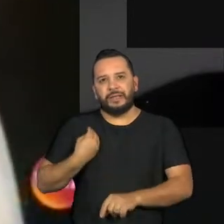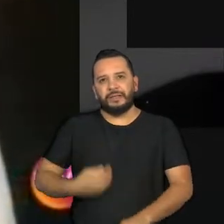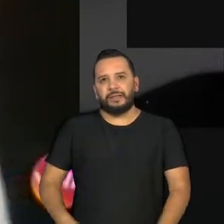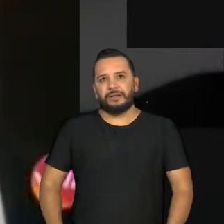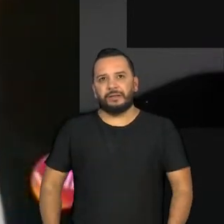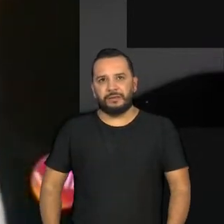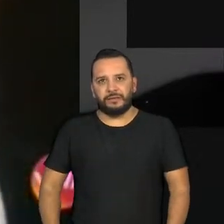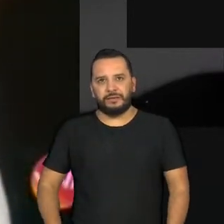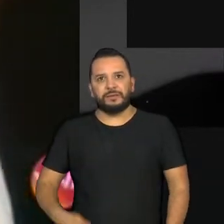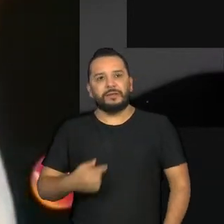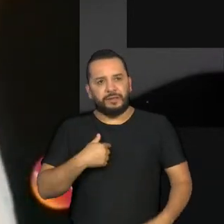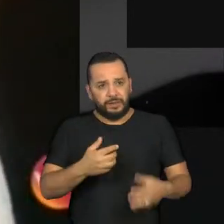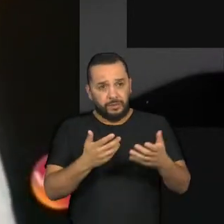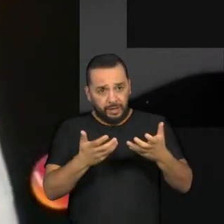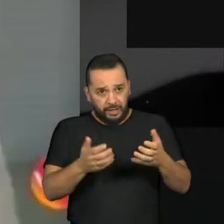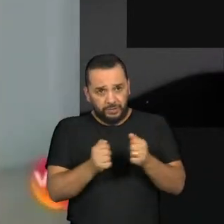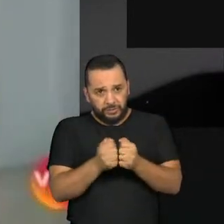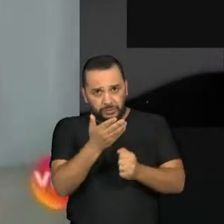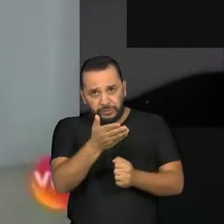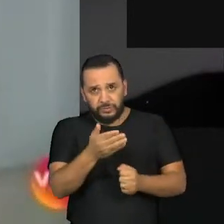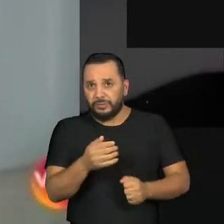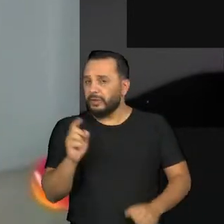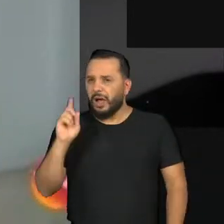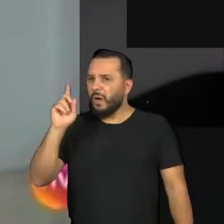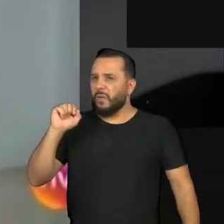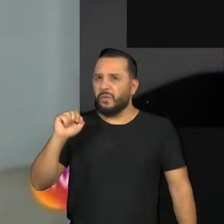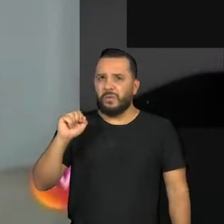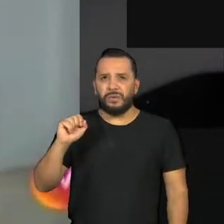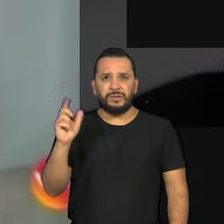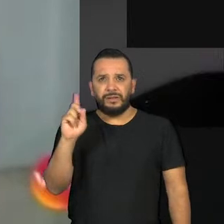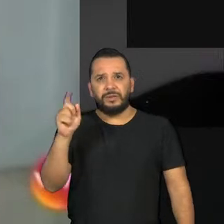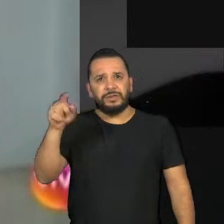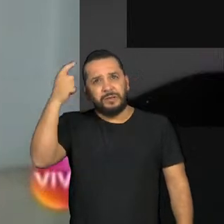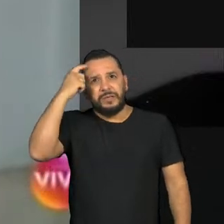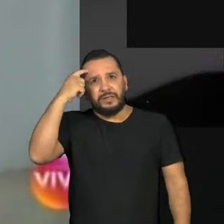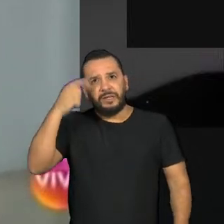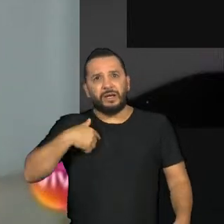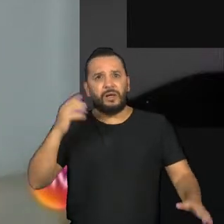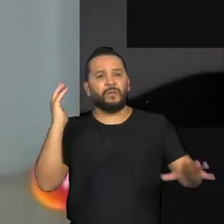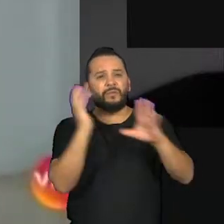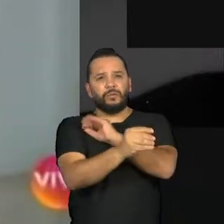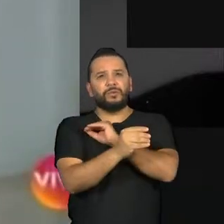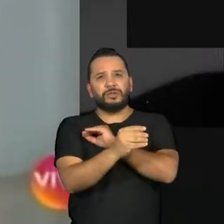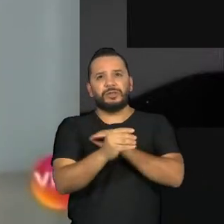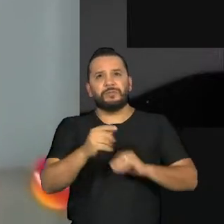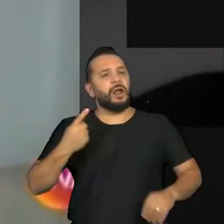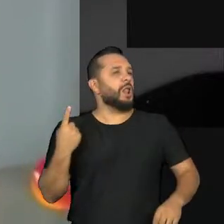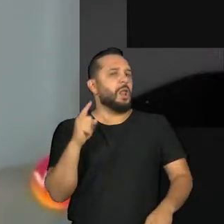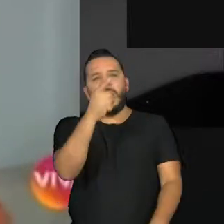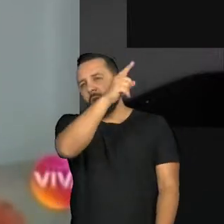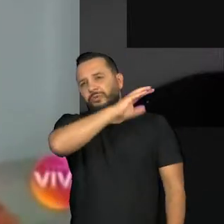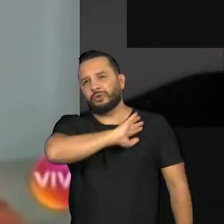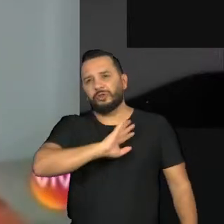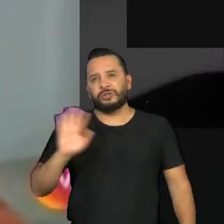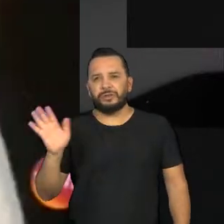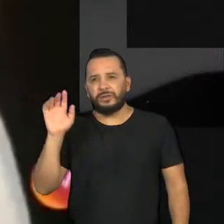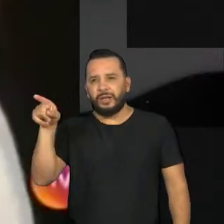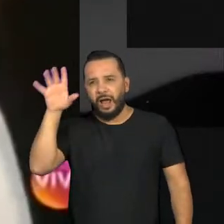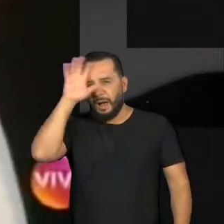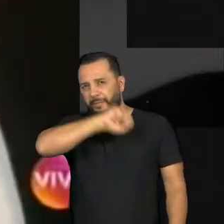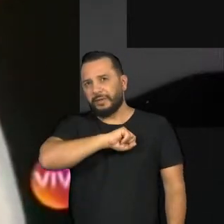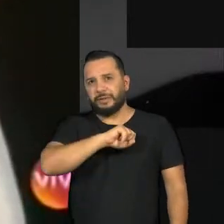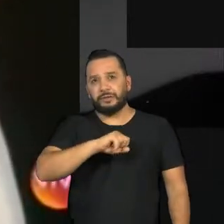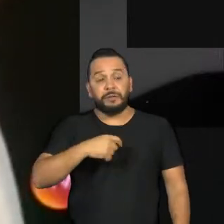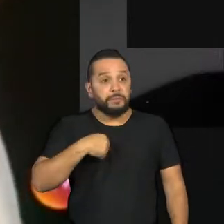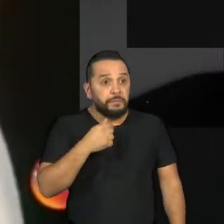Deixa eu avisar o seu Garcês que você tá aqui, Tinha. Não, deixa ele pensar que eu fugi mesmo, assim, pra longe. Assim ele aprende. O